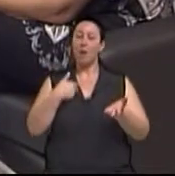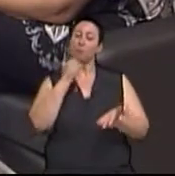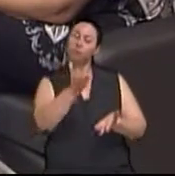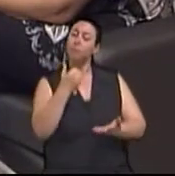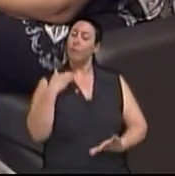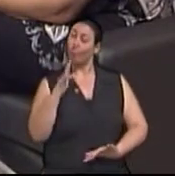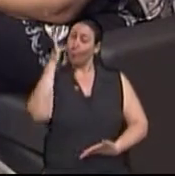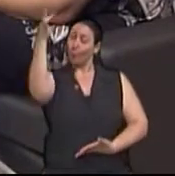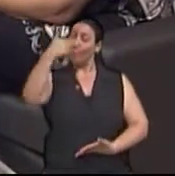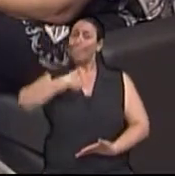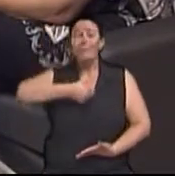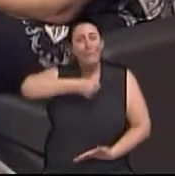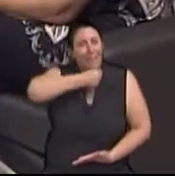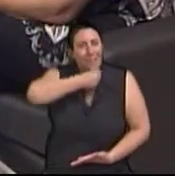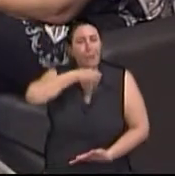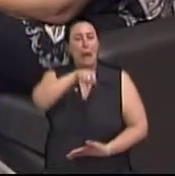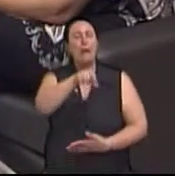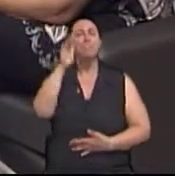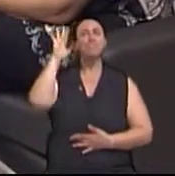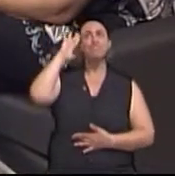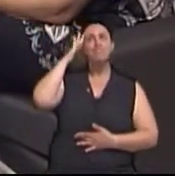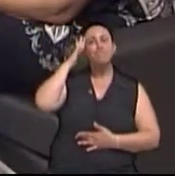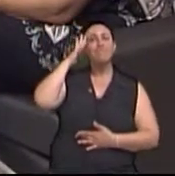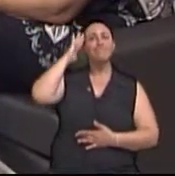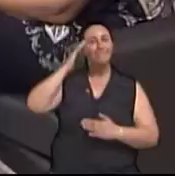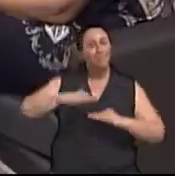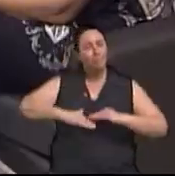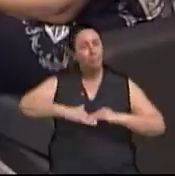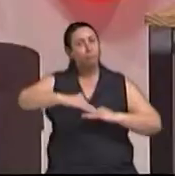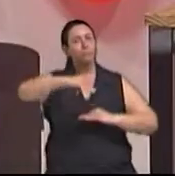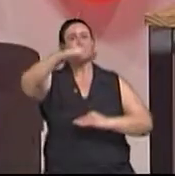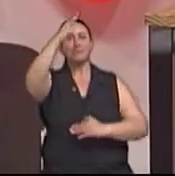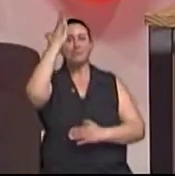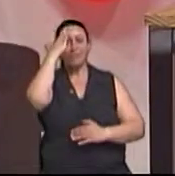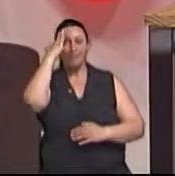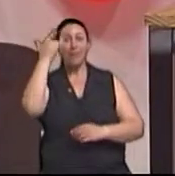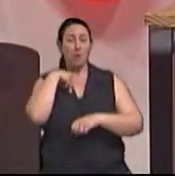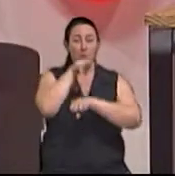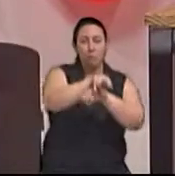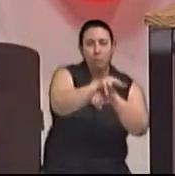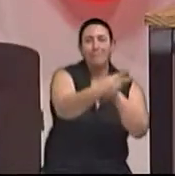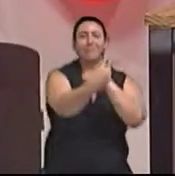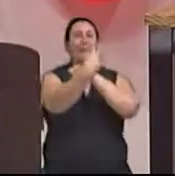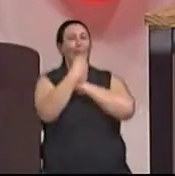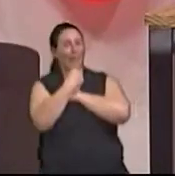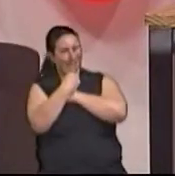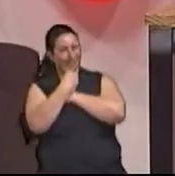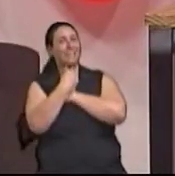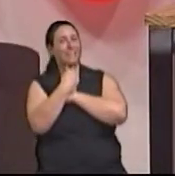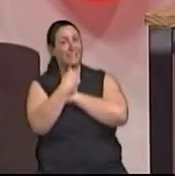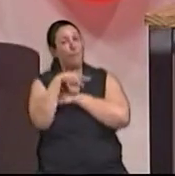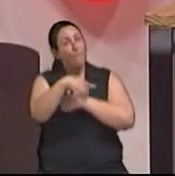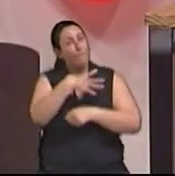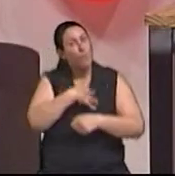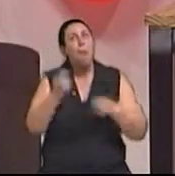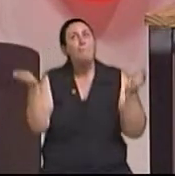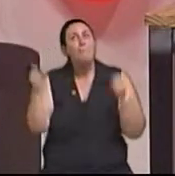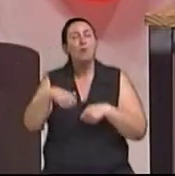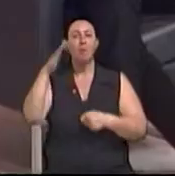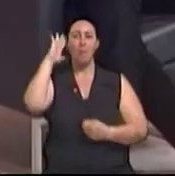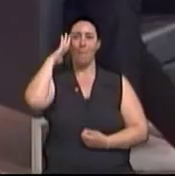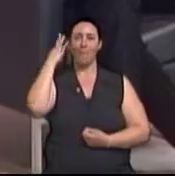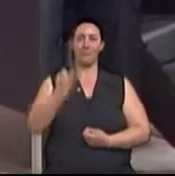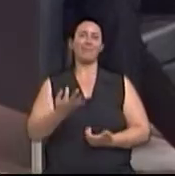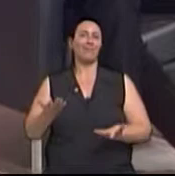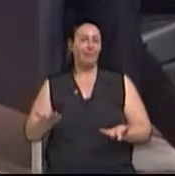questão fundamental para uma velhice boa tranquila e também para que nossos filhos saibam lidar com isso mas a gente